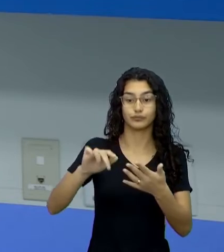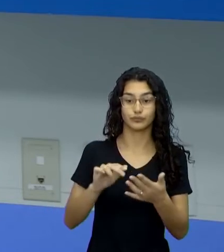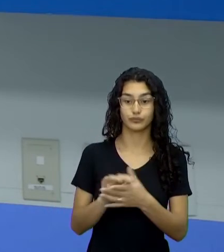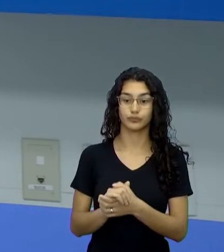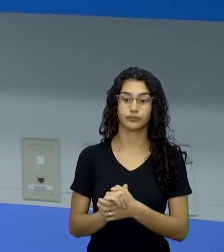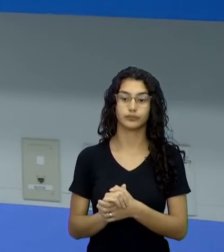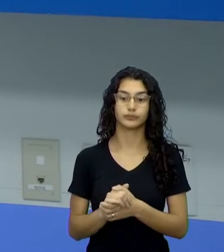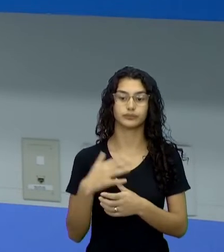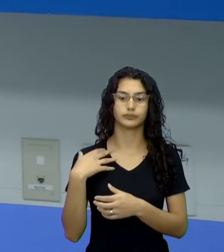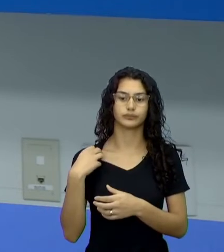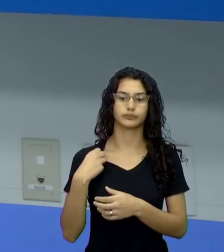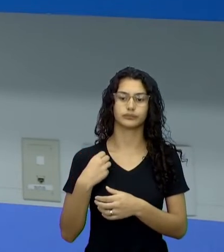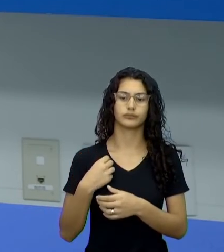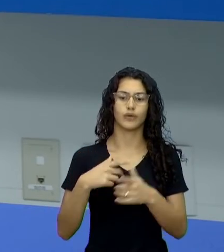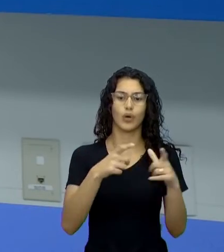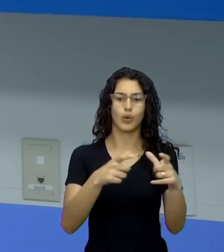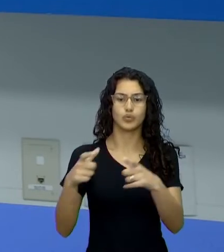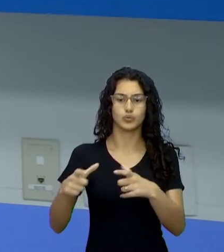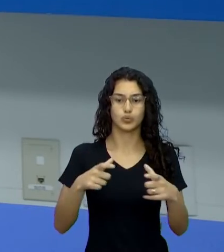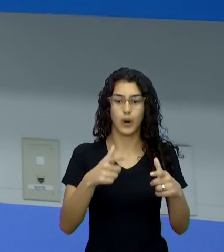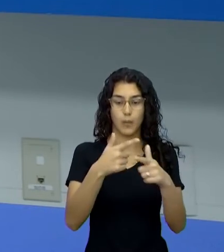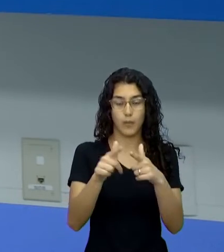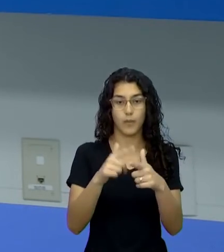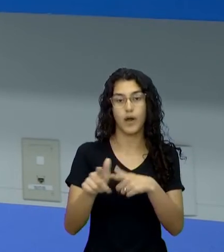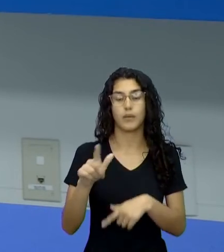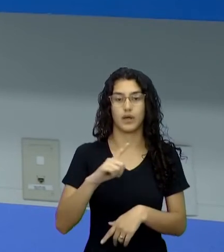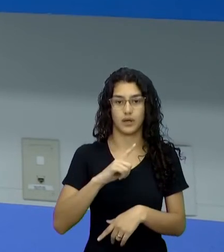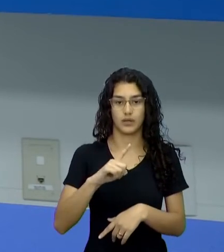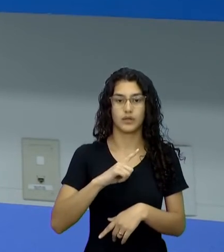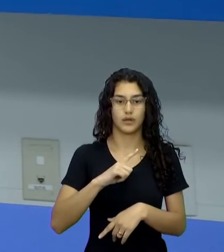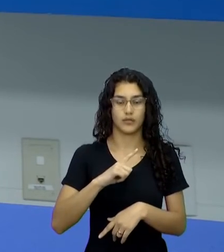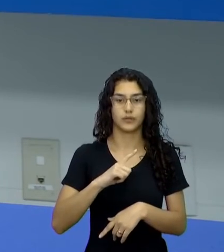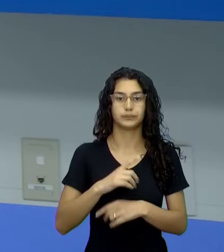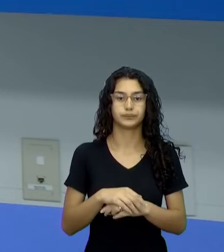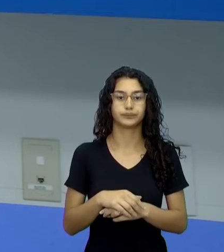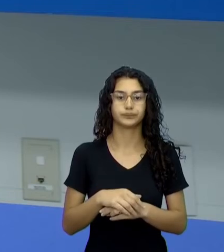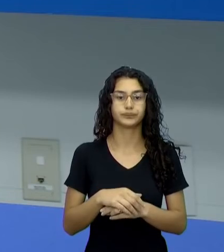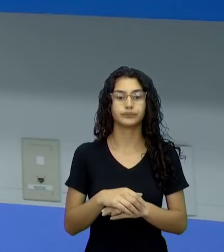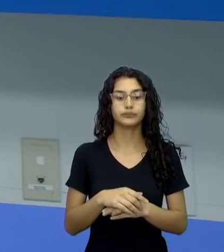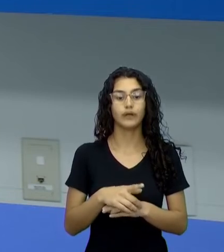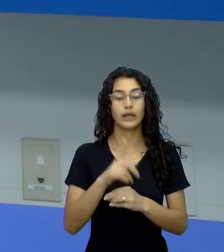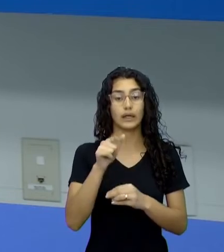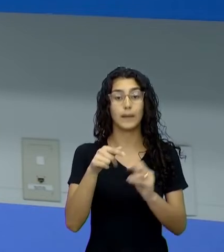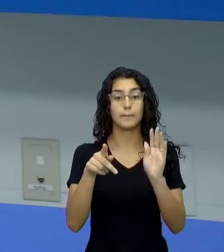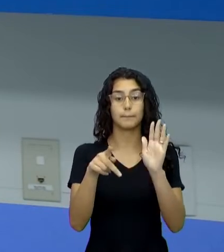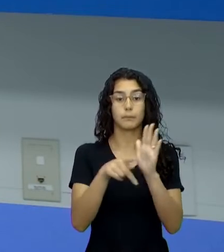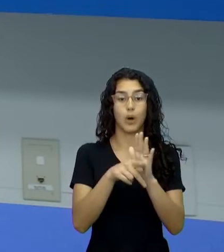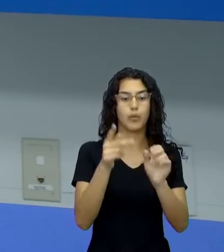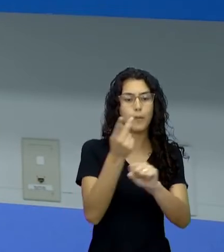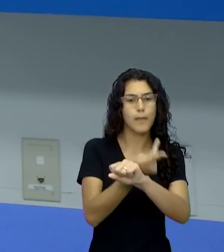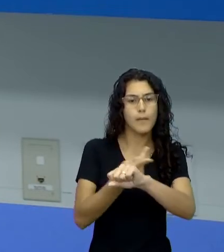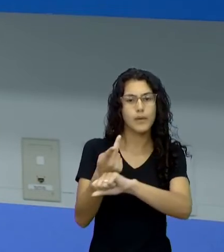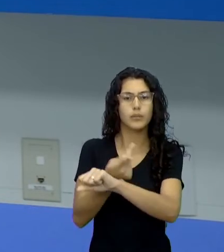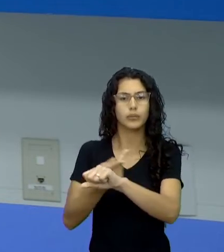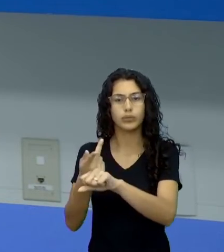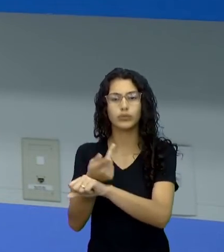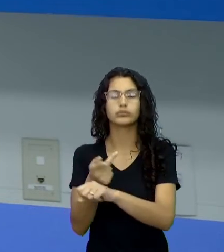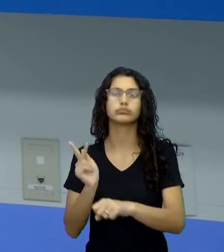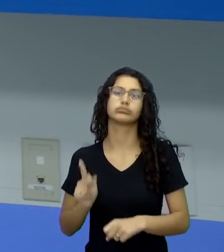e esse esse lugar corrompido né de nascença que é o lugar de ser explorado